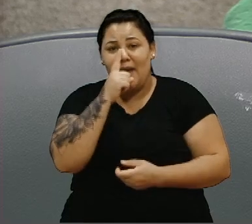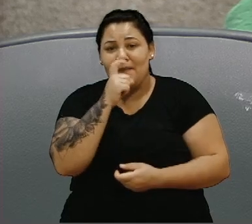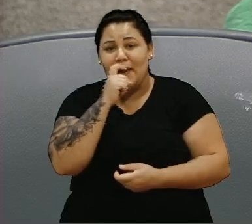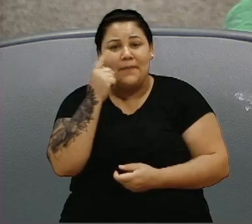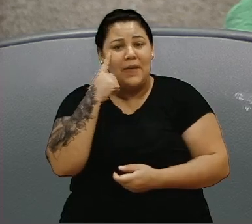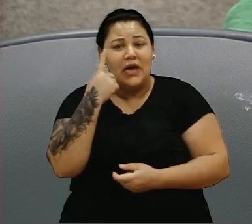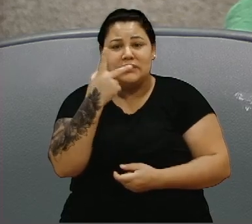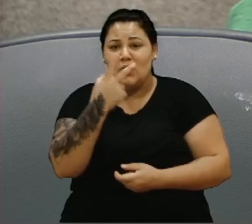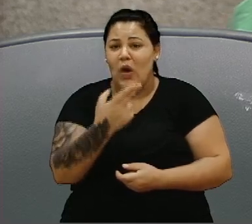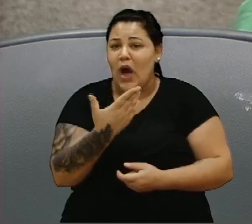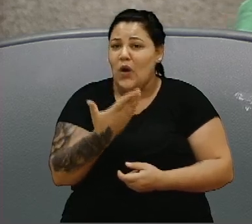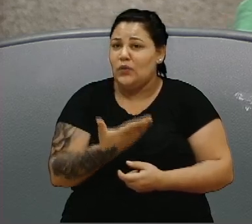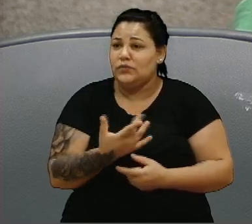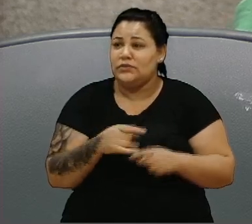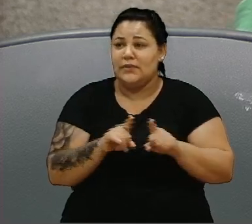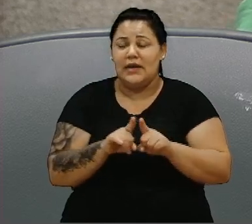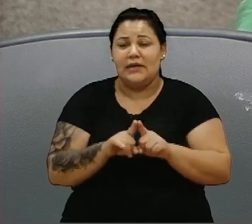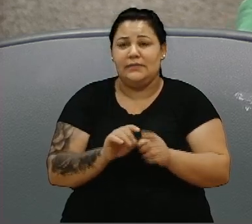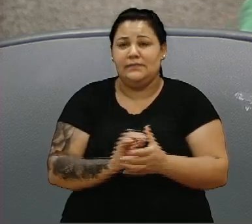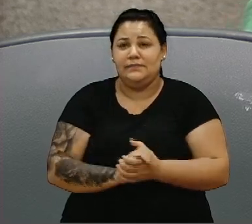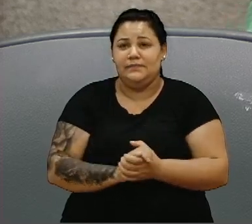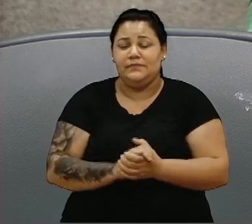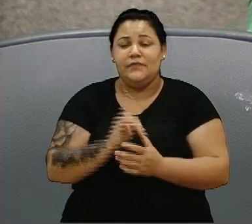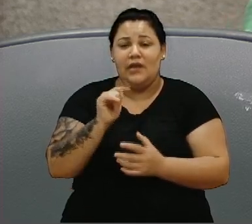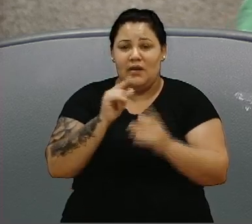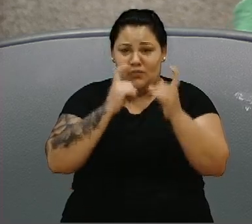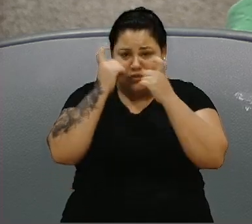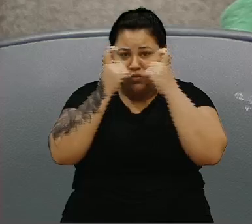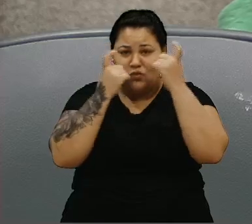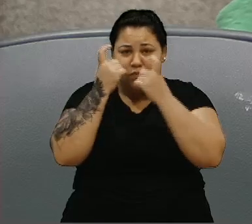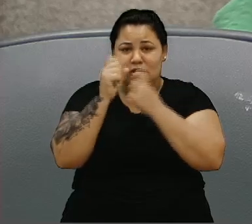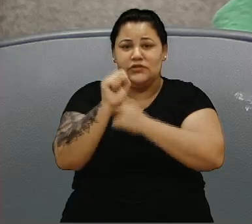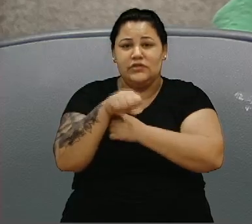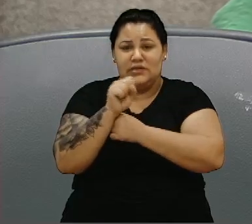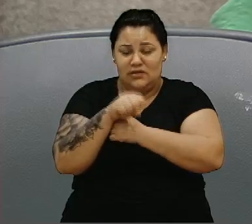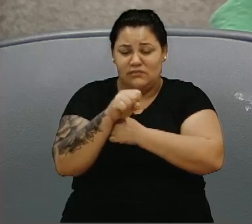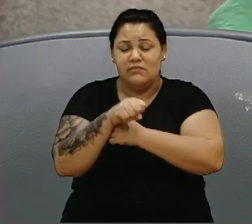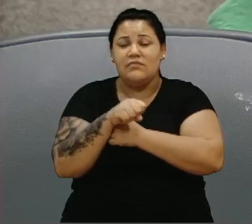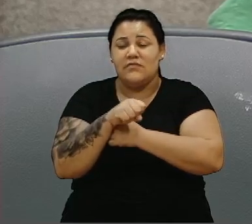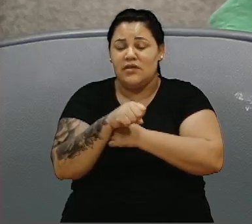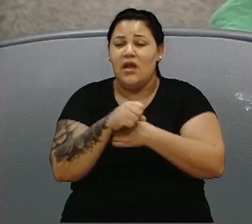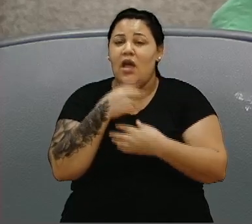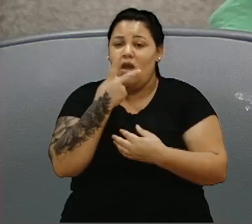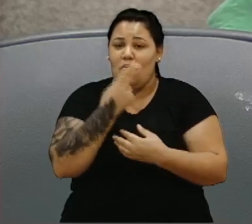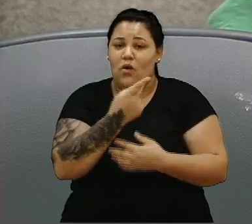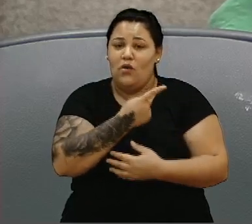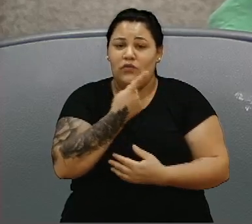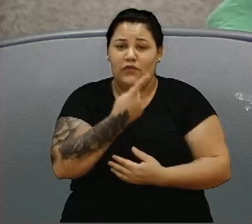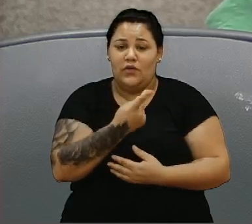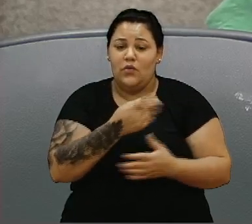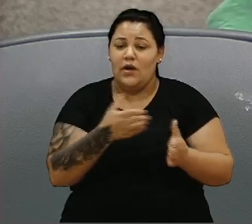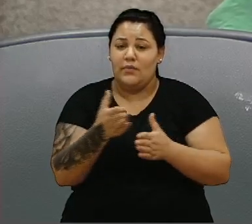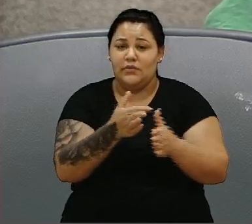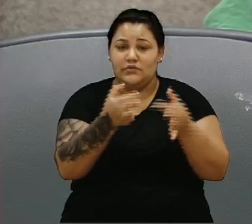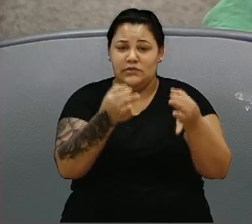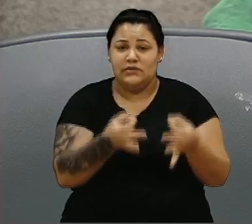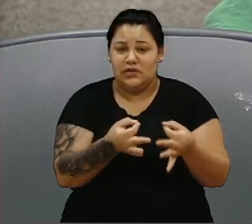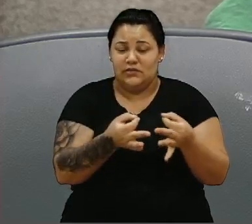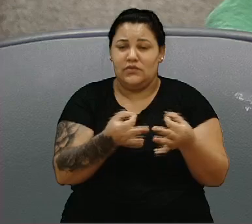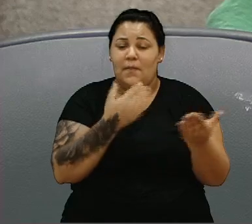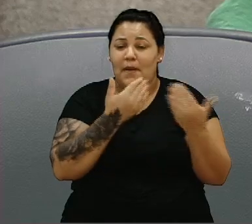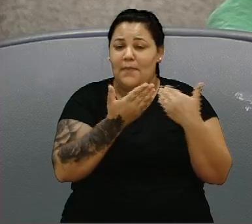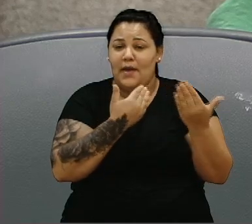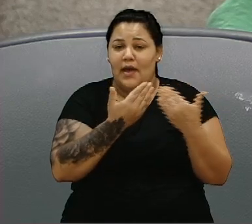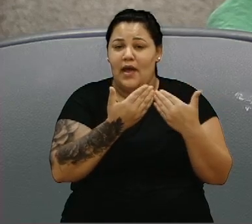coisa? Então, isso é preocupante, né? E como o senhor colocou ali, o caminho correto é o diálogo, a informação e não